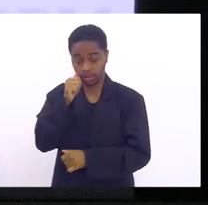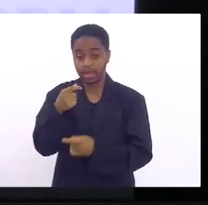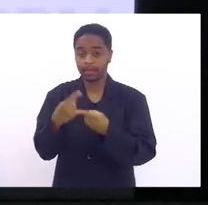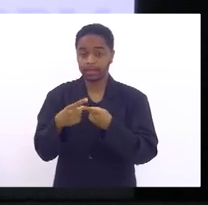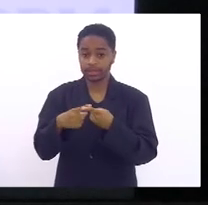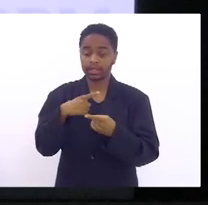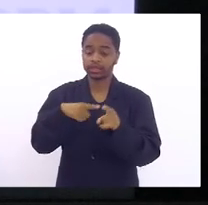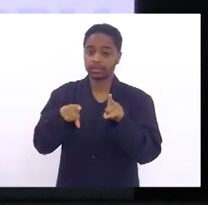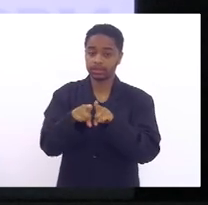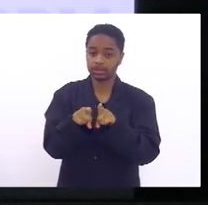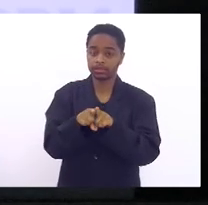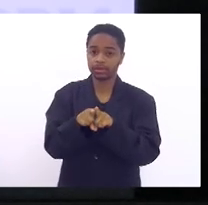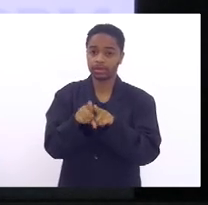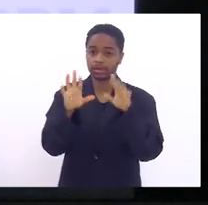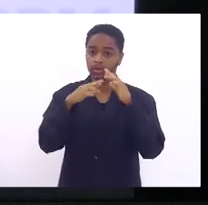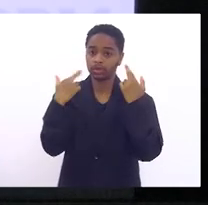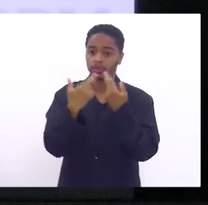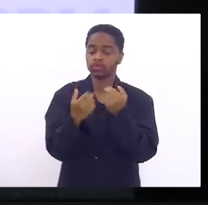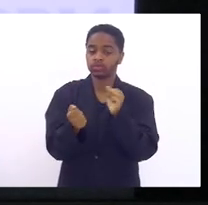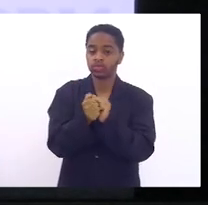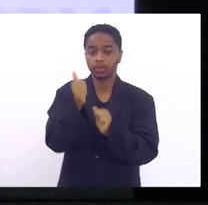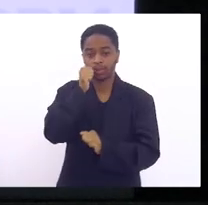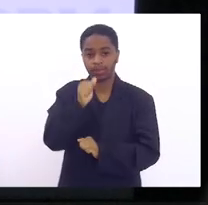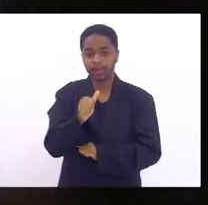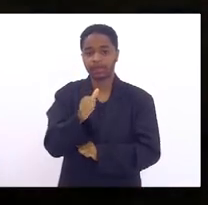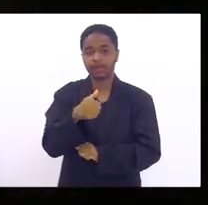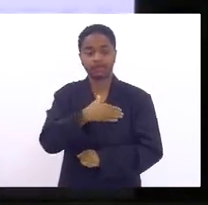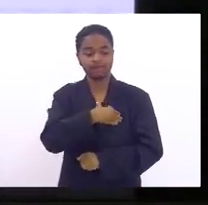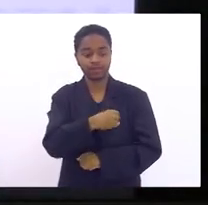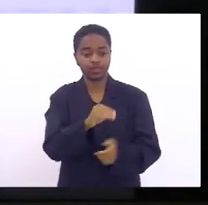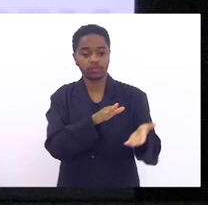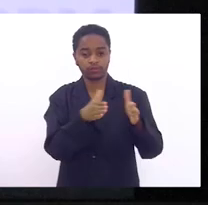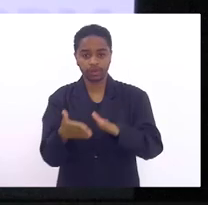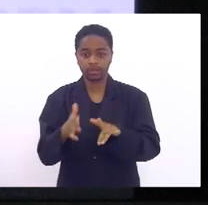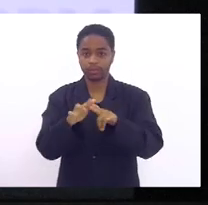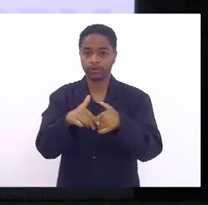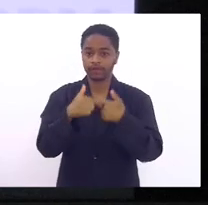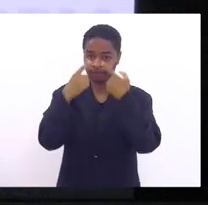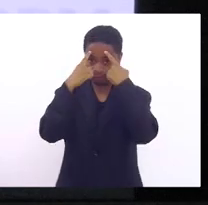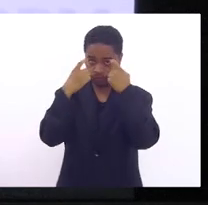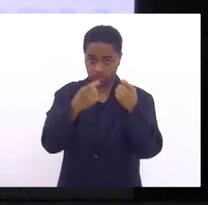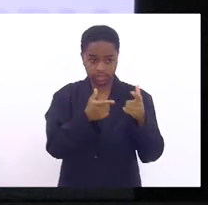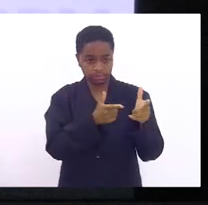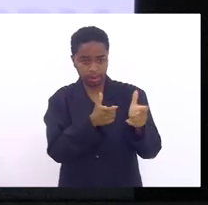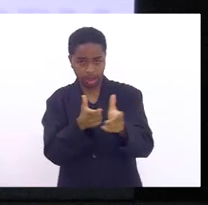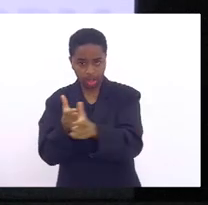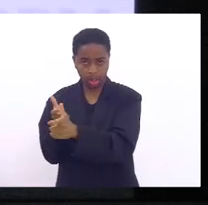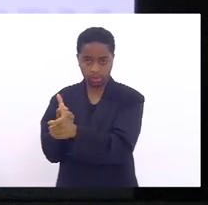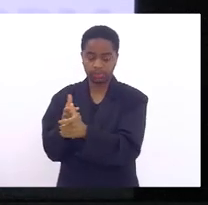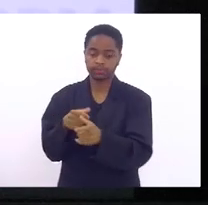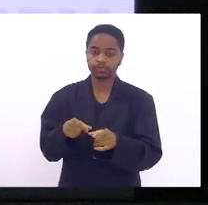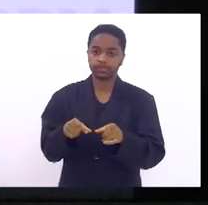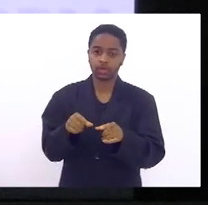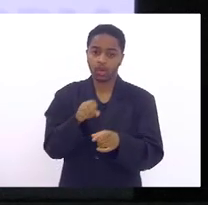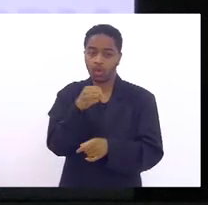filhos que perdem suas crianças e adolescentes diante da violência armada seja dentro das suas próprias